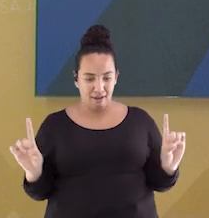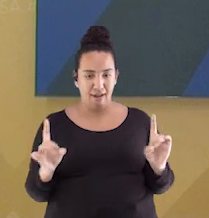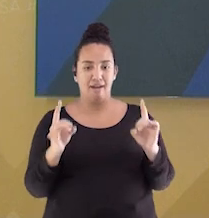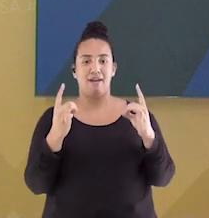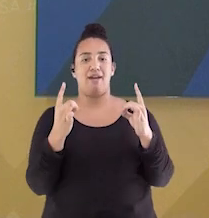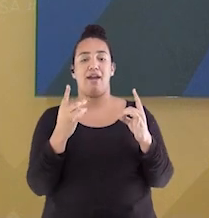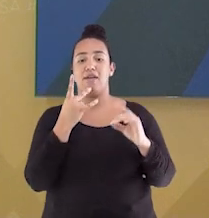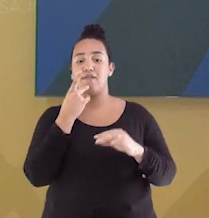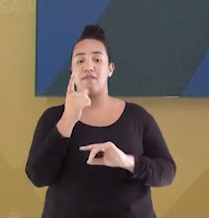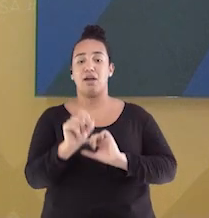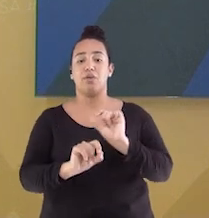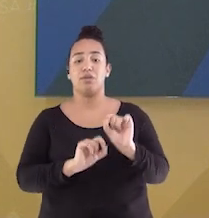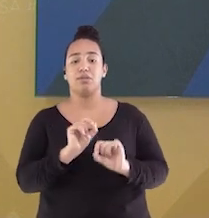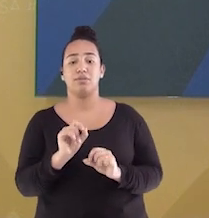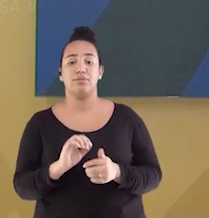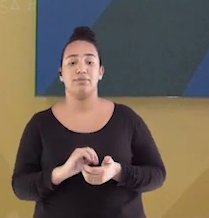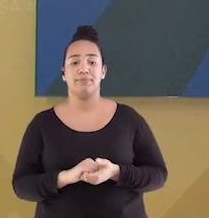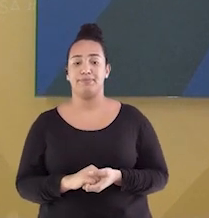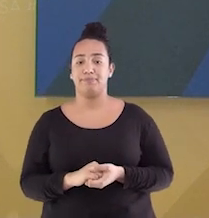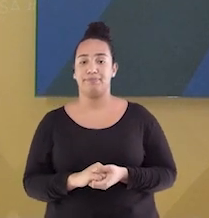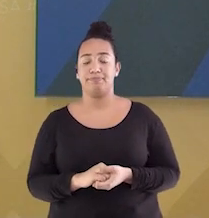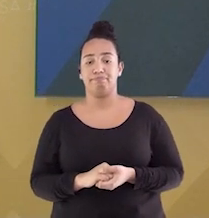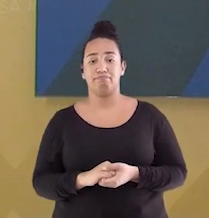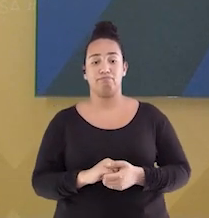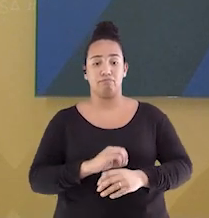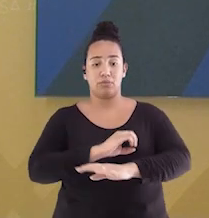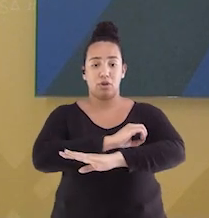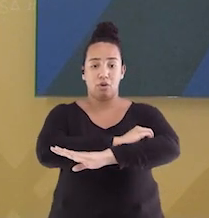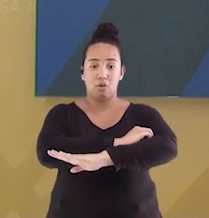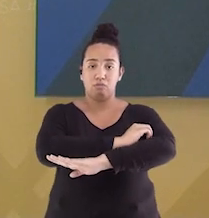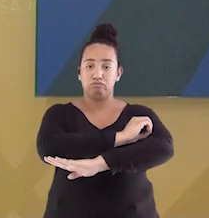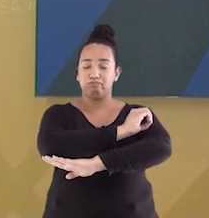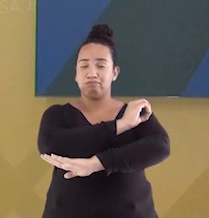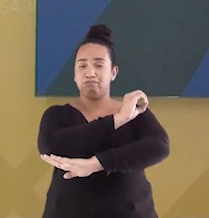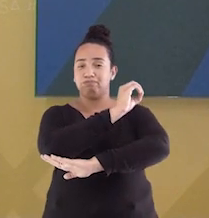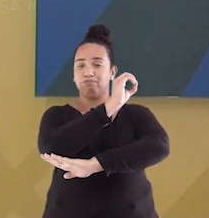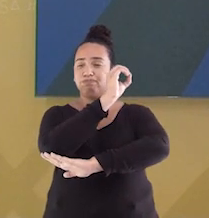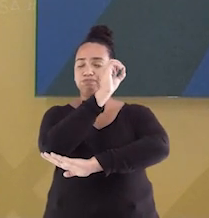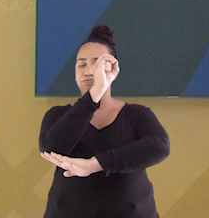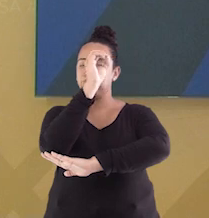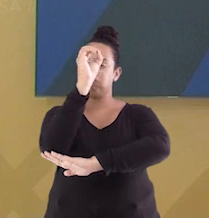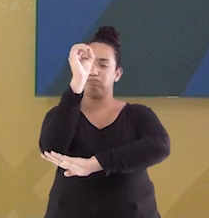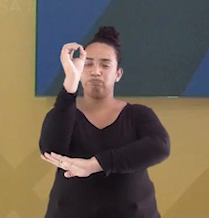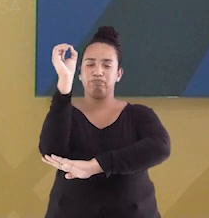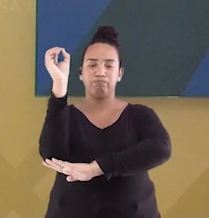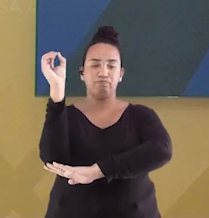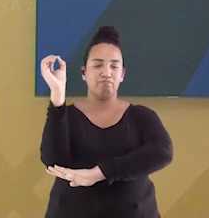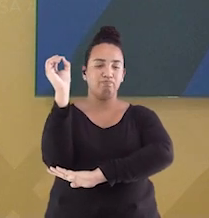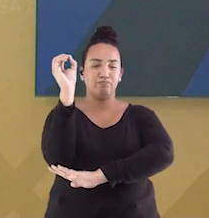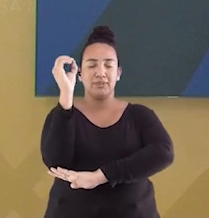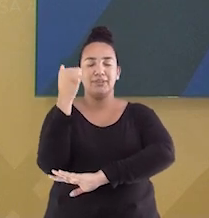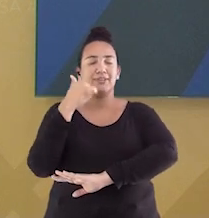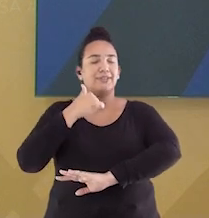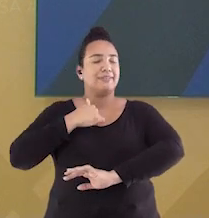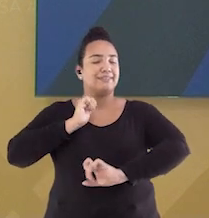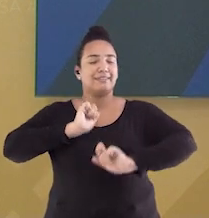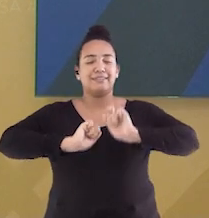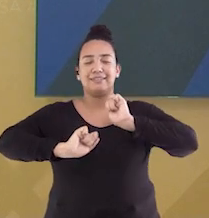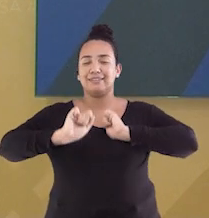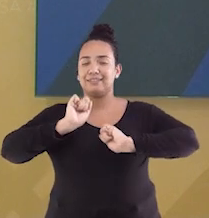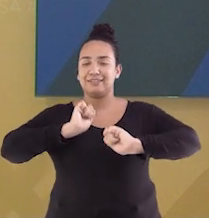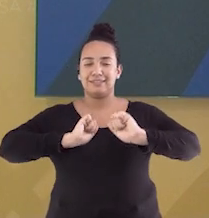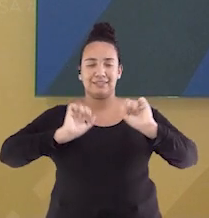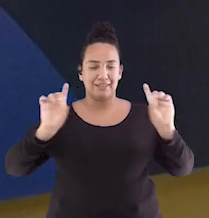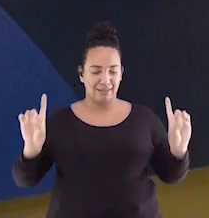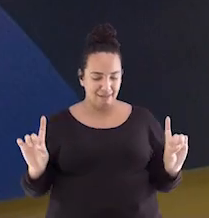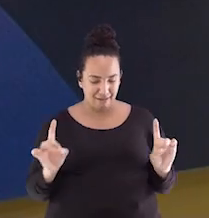assim, ó. Vem nascendo o sol e o dia começou, e eu não vejo a hora de rever